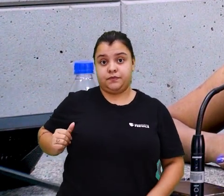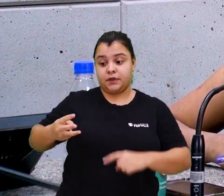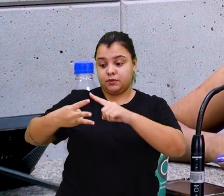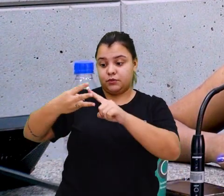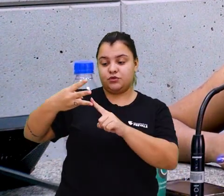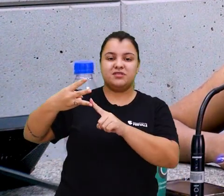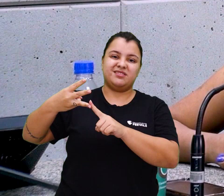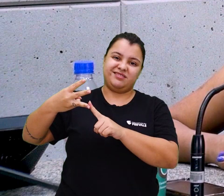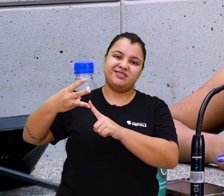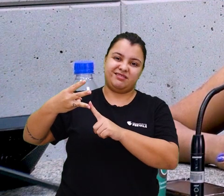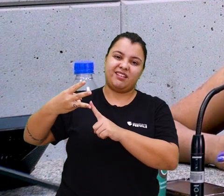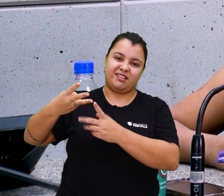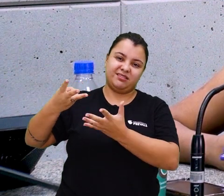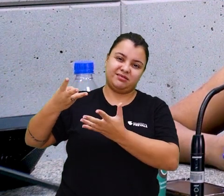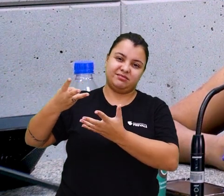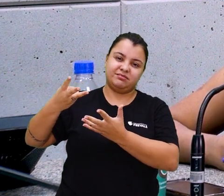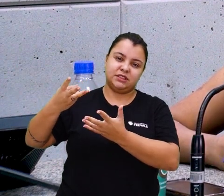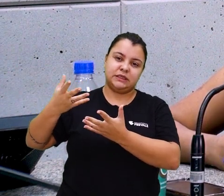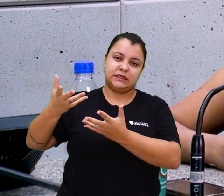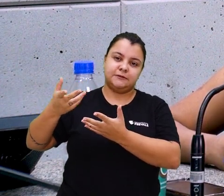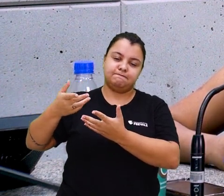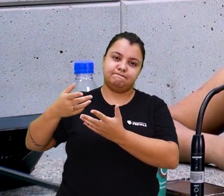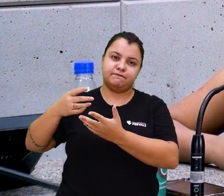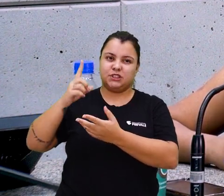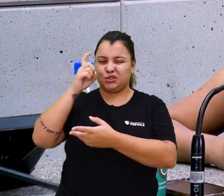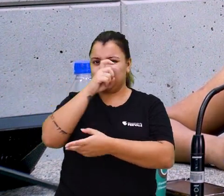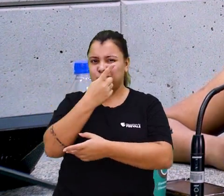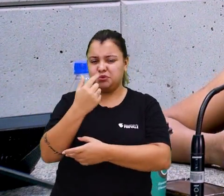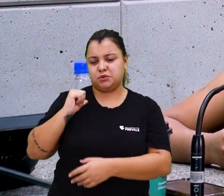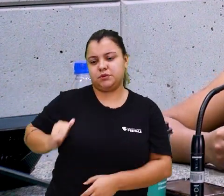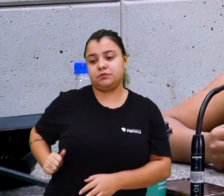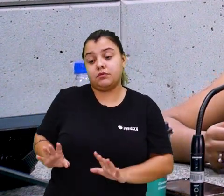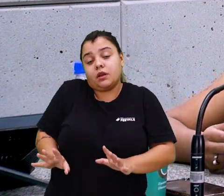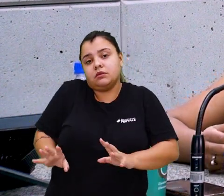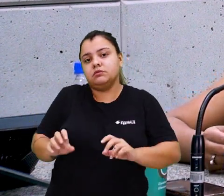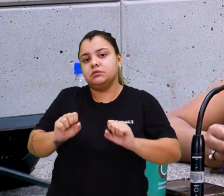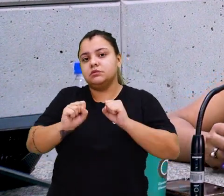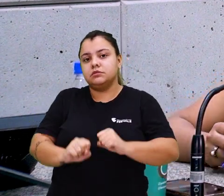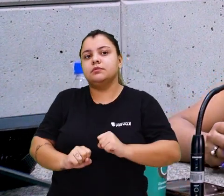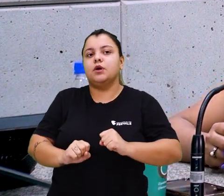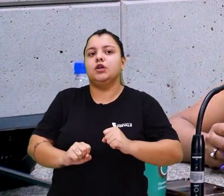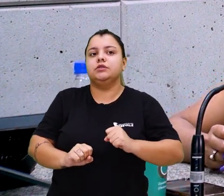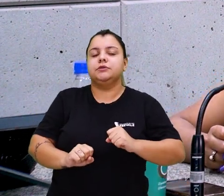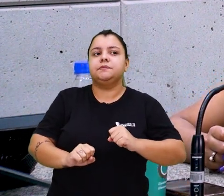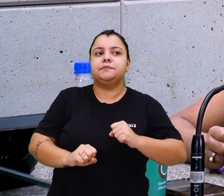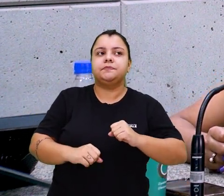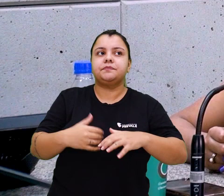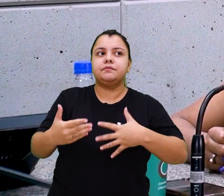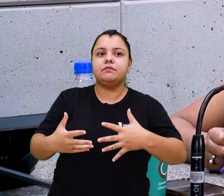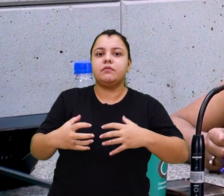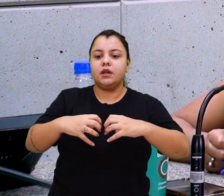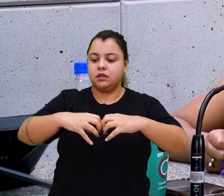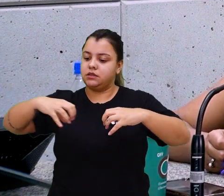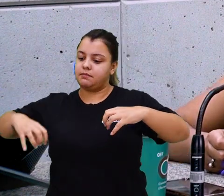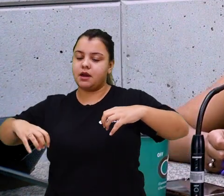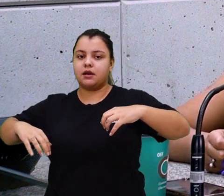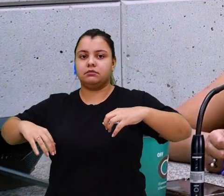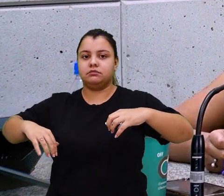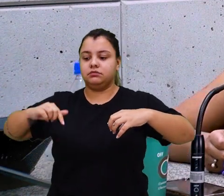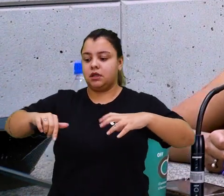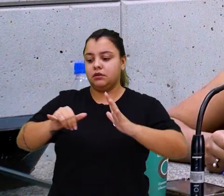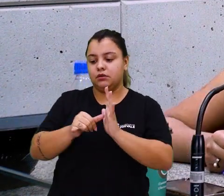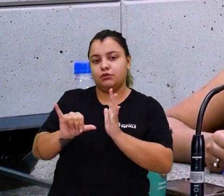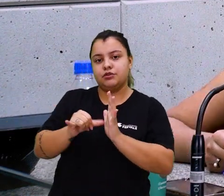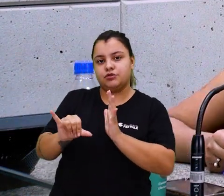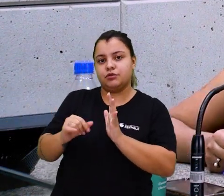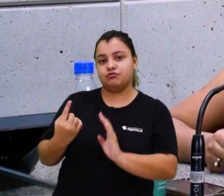guarda-chuva inteiro então só uma pessoa ficava bolsista né então a gente pensou Ó daqui a pouco a gente lança ele numa outra no edital